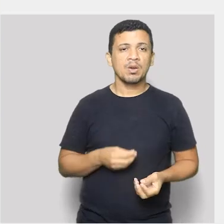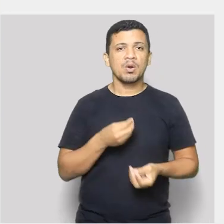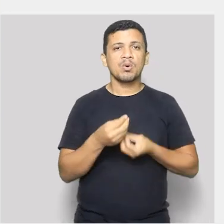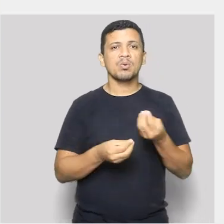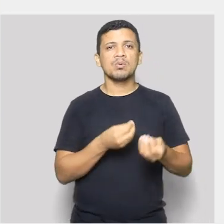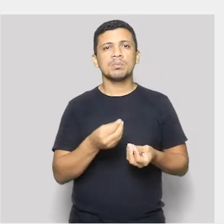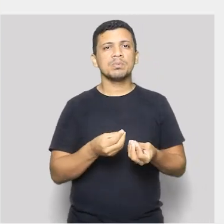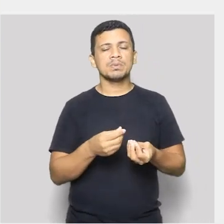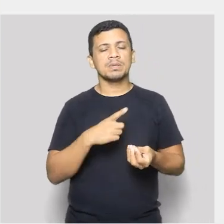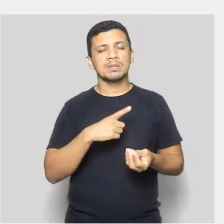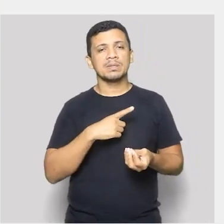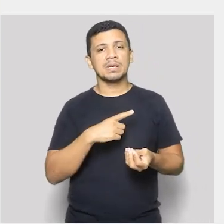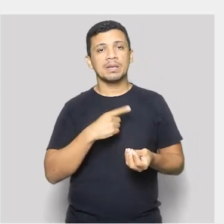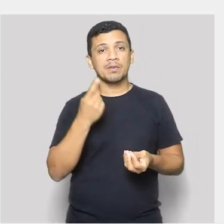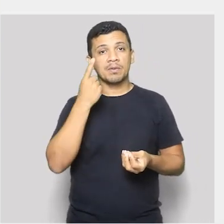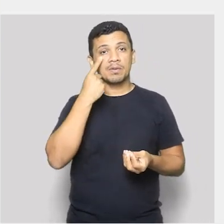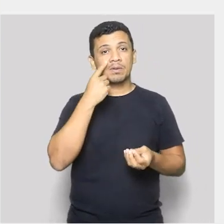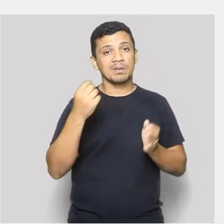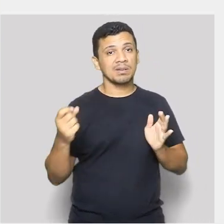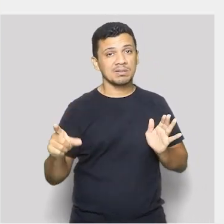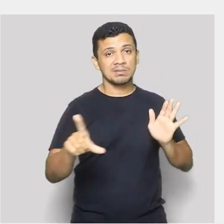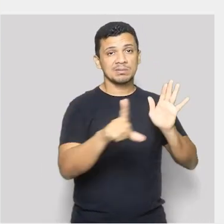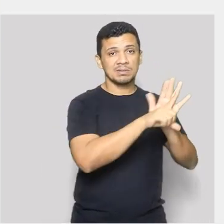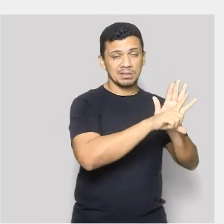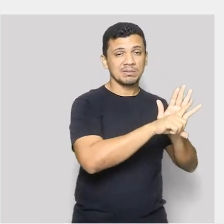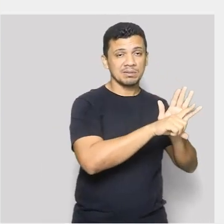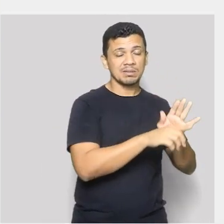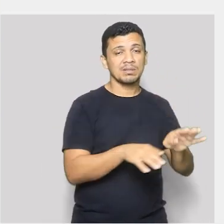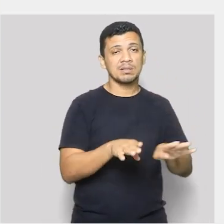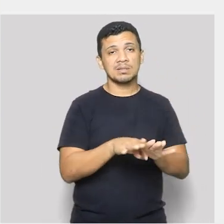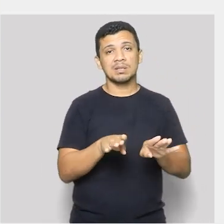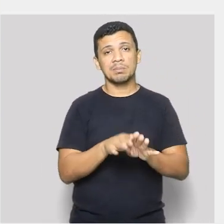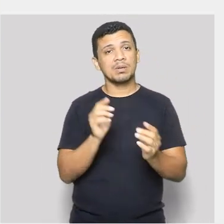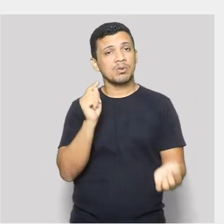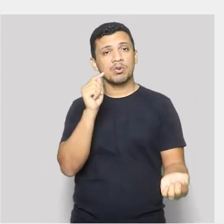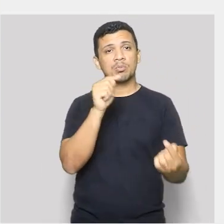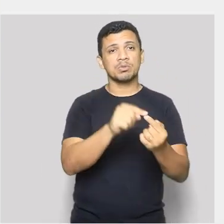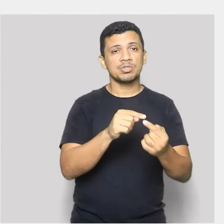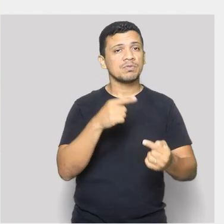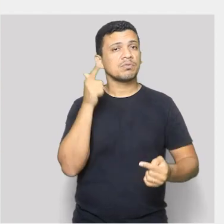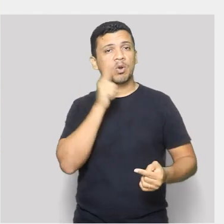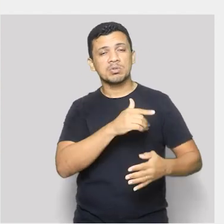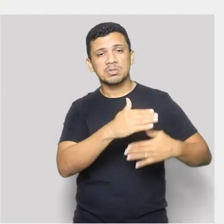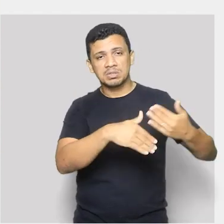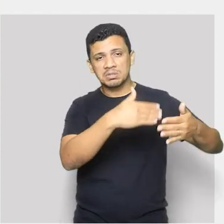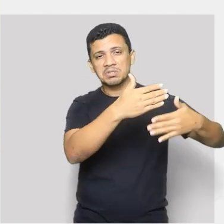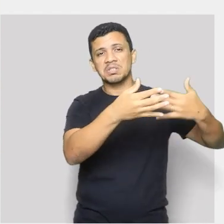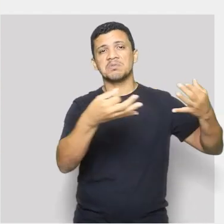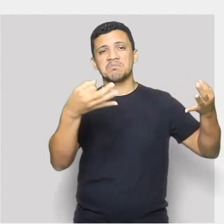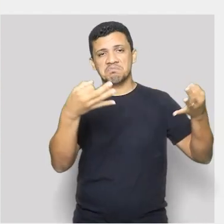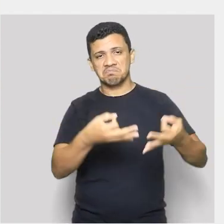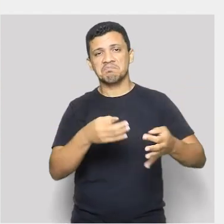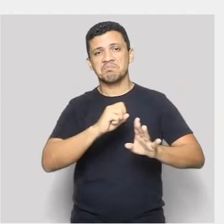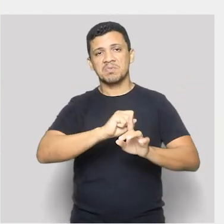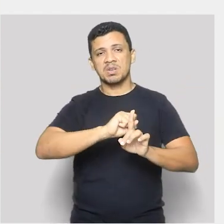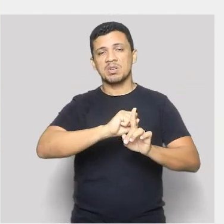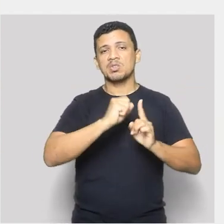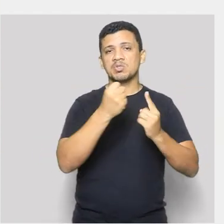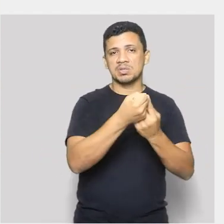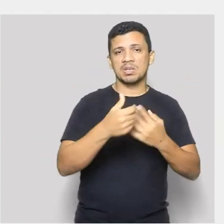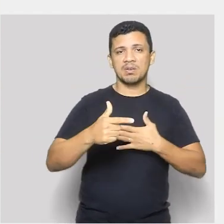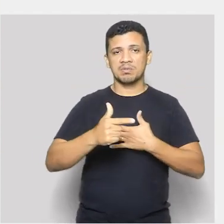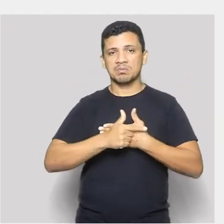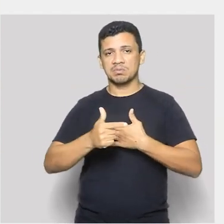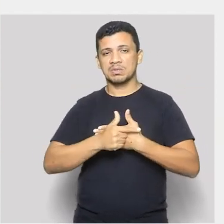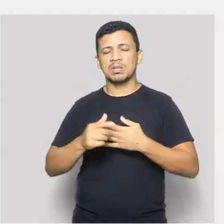diretrizes são fixadas em lei e têm como objetivo garantir o pleno desenvolvimento das funções sociais e garantir o bem-estar dos